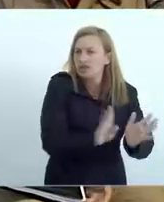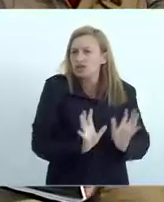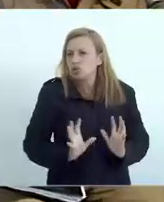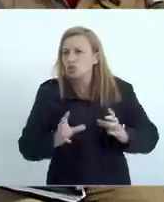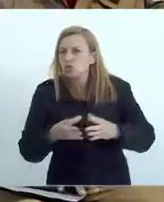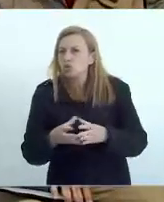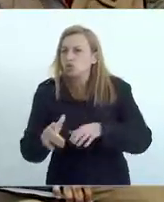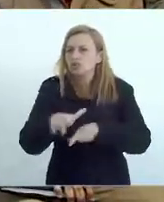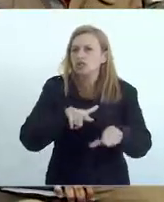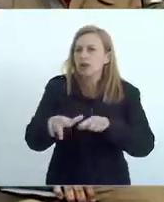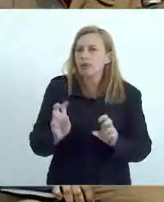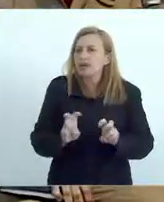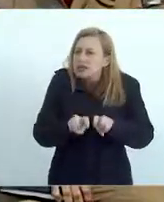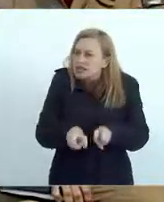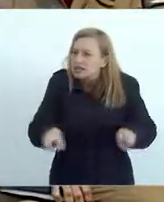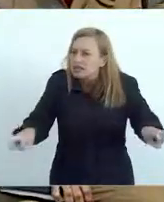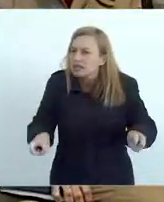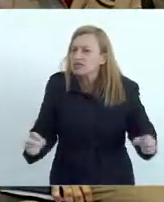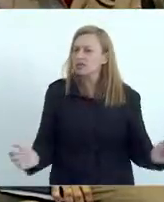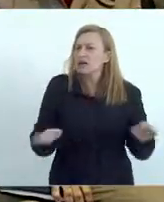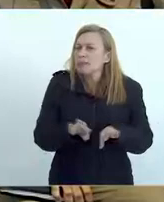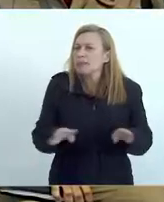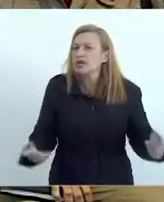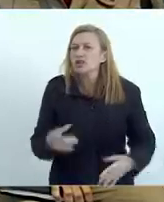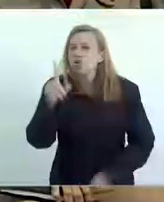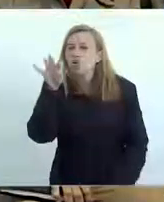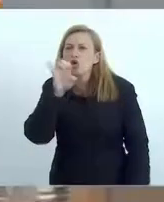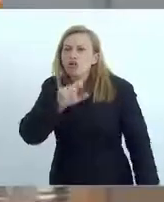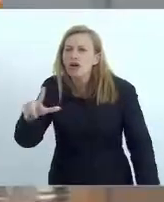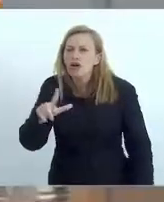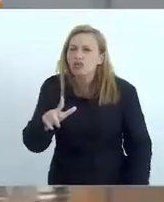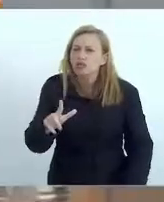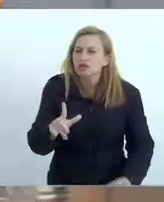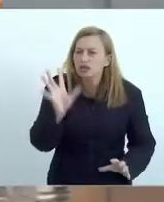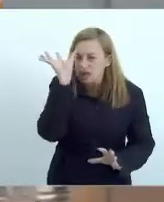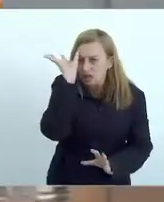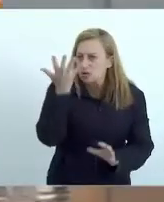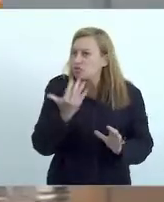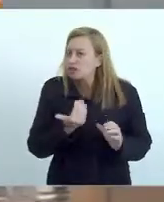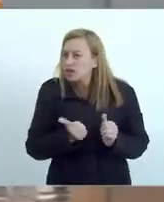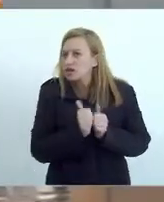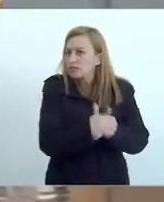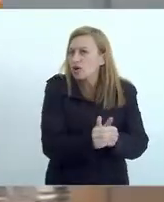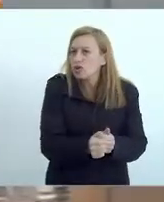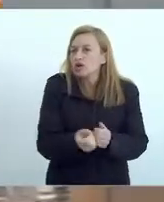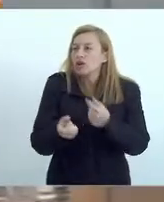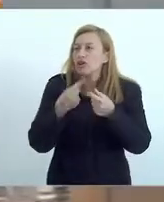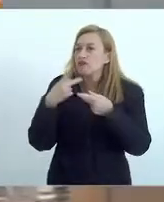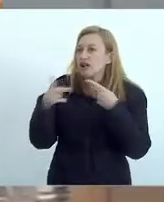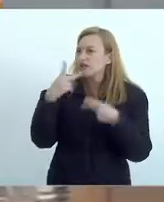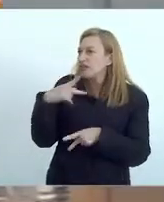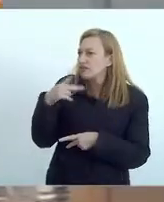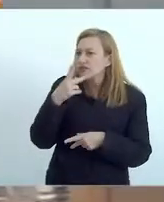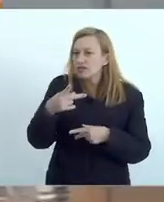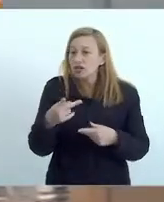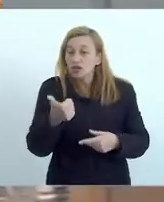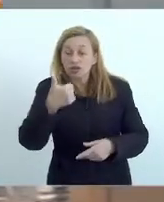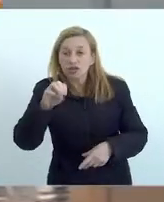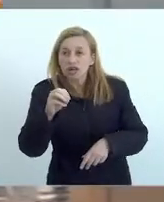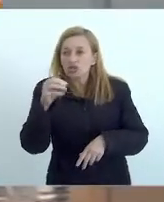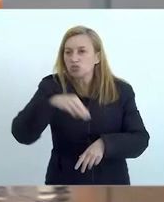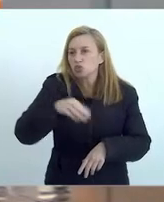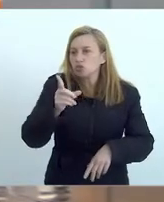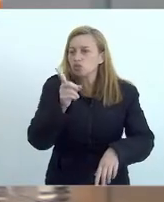do grupo de trabalho Sentando à mesa dos coronéis Essa é a maneira de caminhar resolver fazer discurso duro eu tenho 10 minutos por dia para fazer